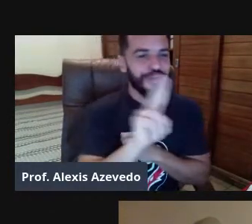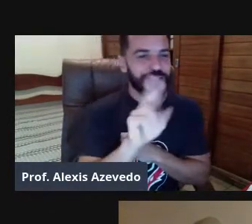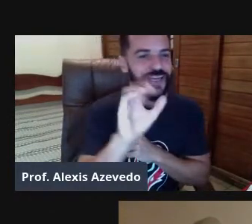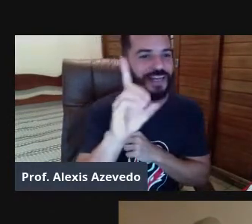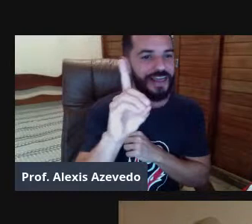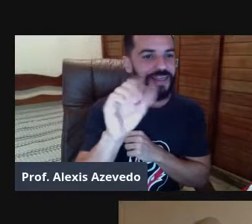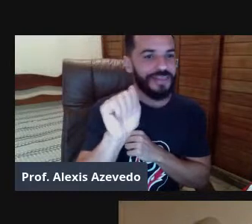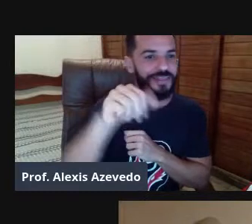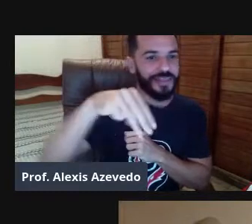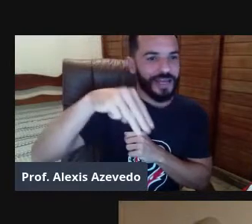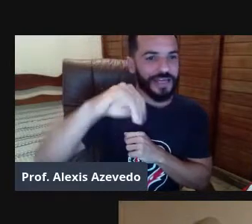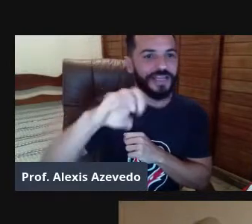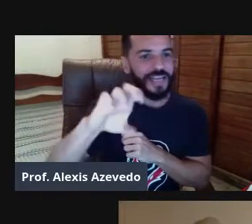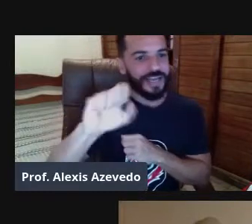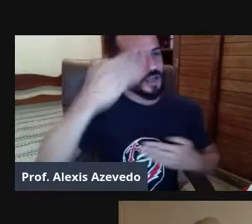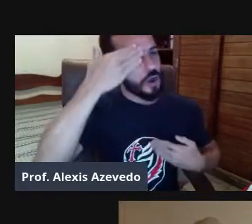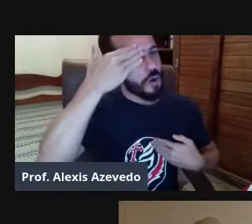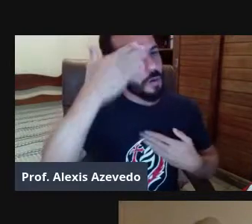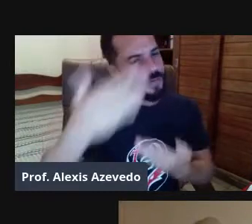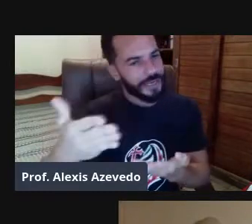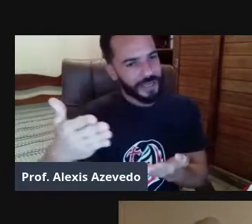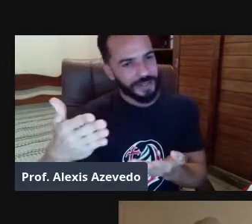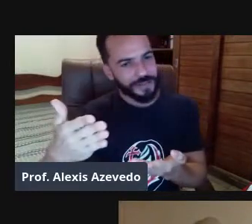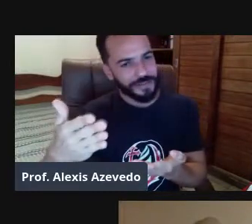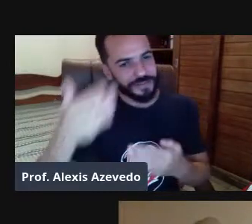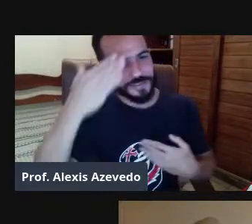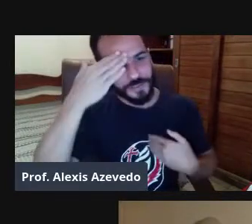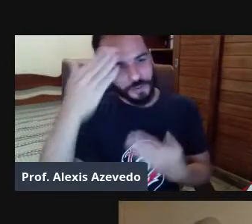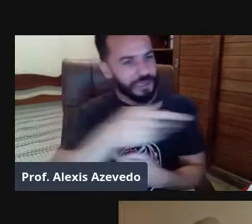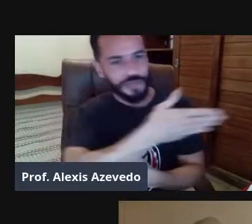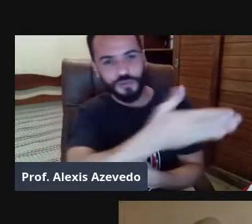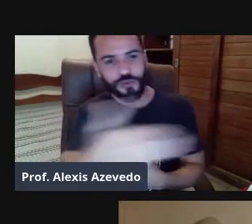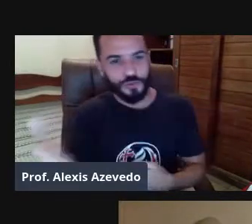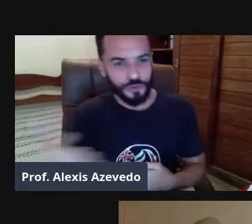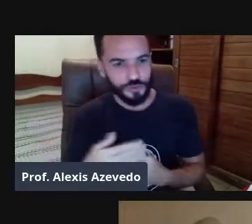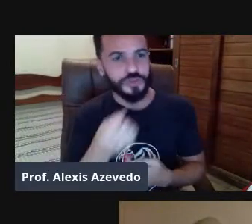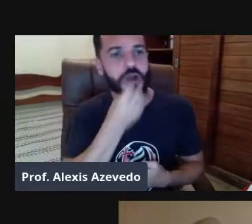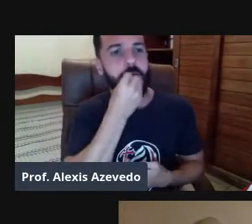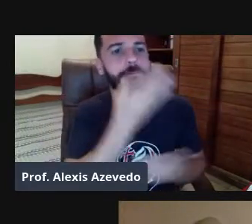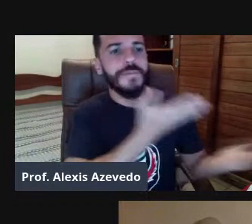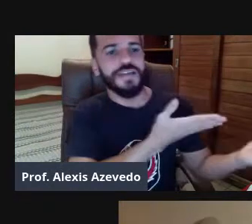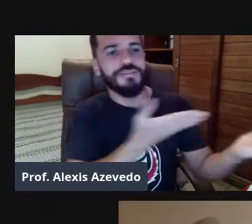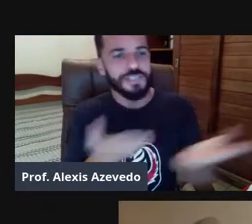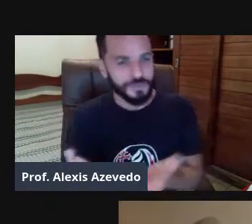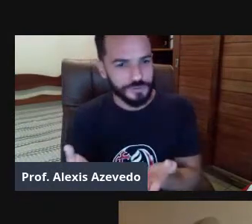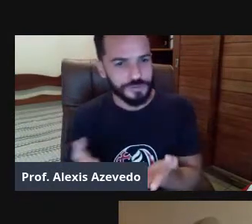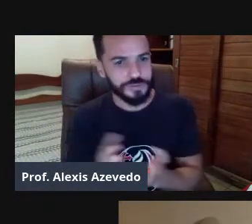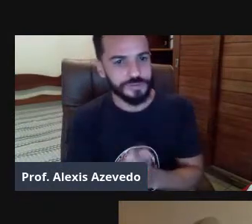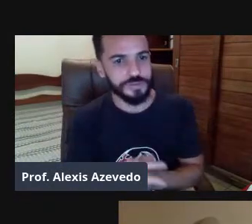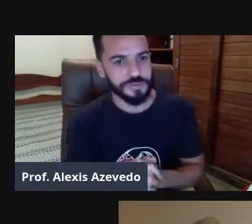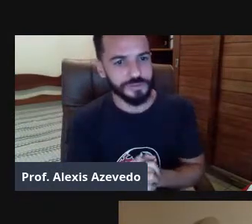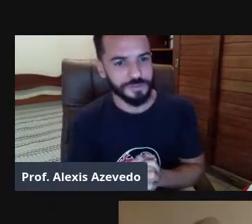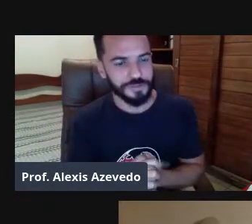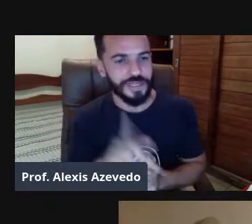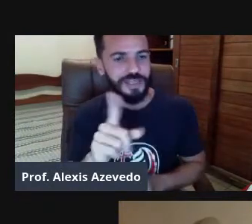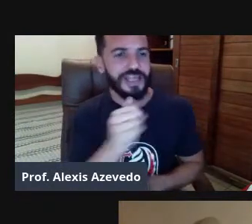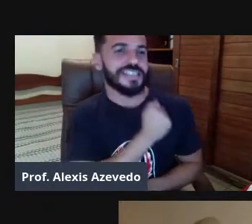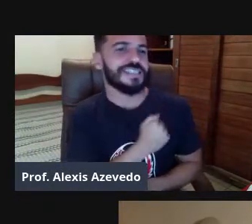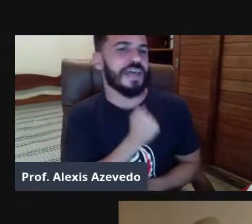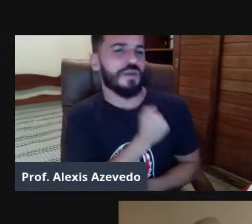e obrigada por estarem aqui, são muito bem-vindos, e é uma saudade muito grande